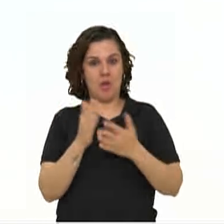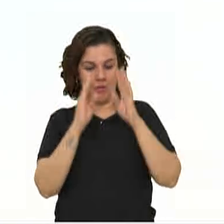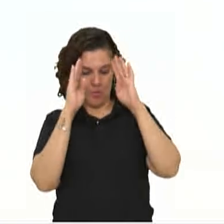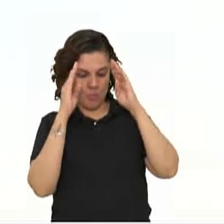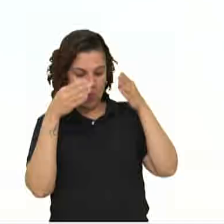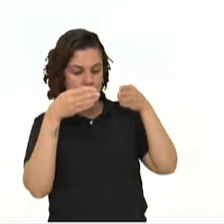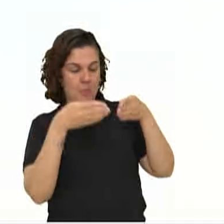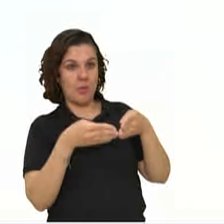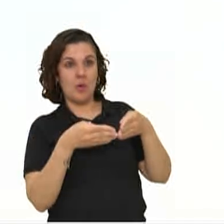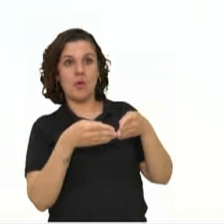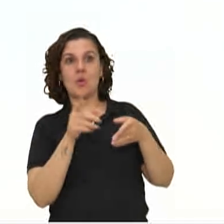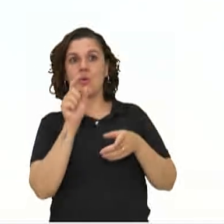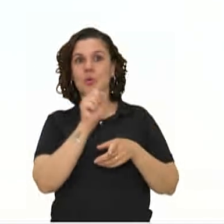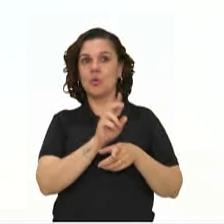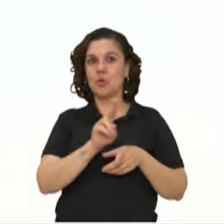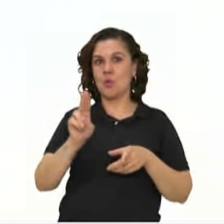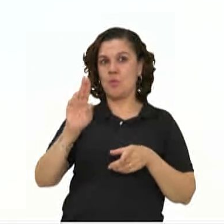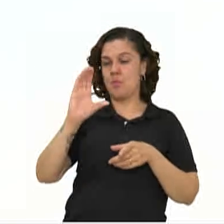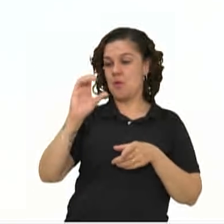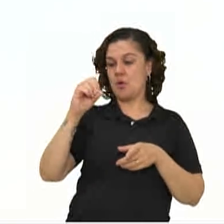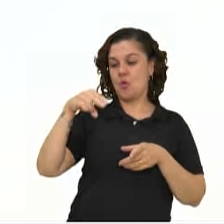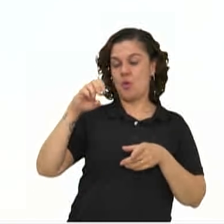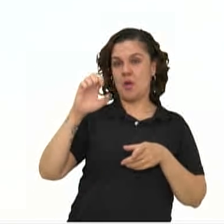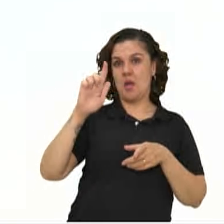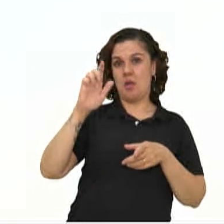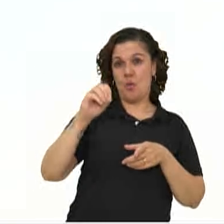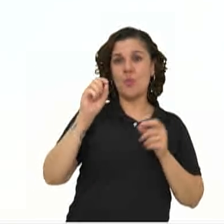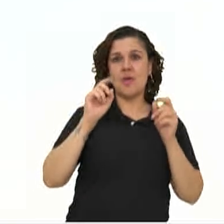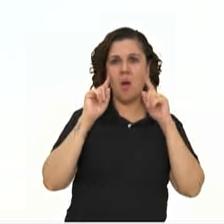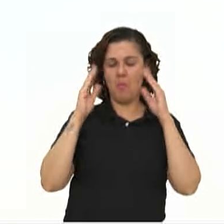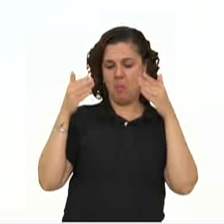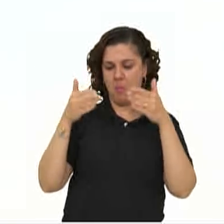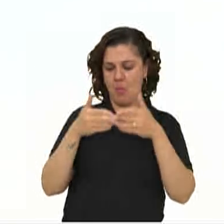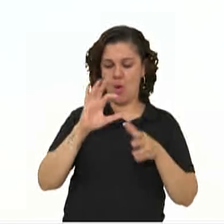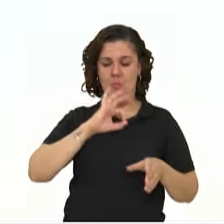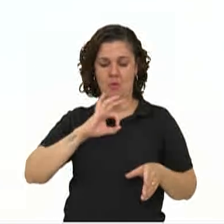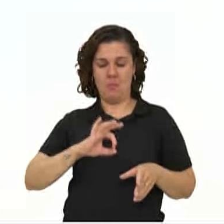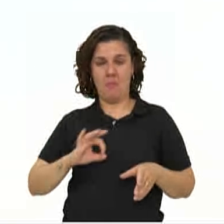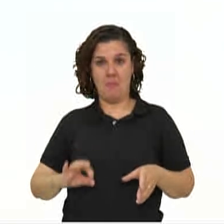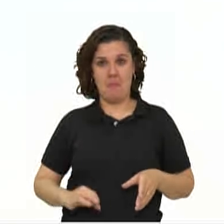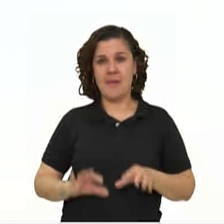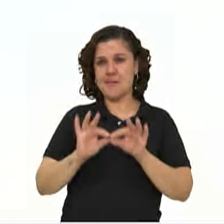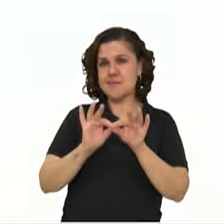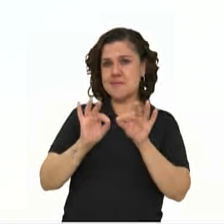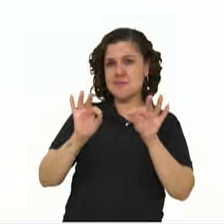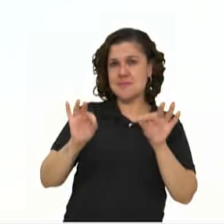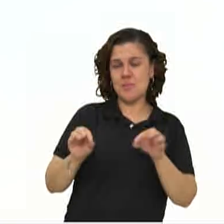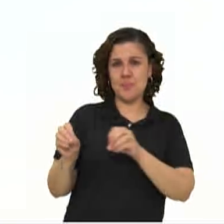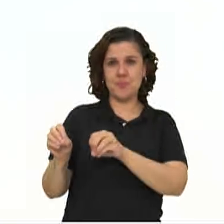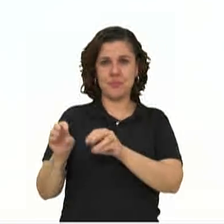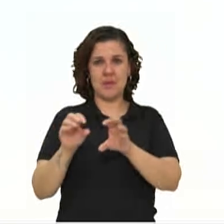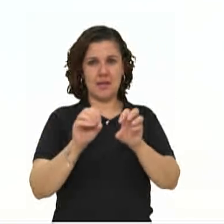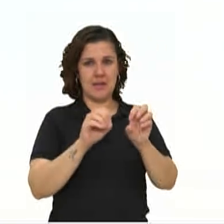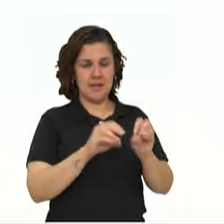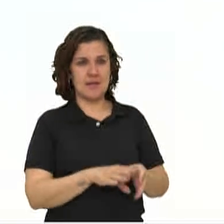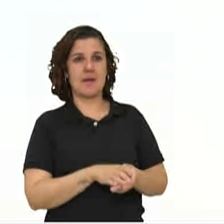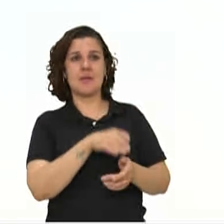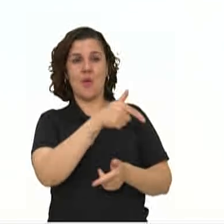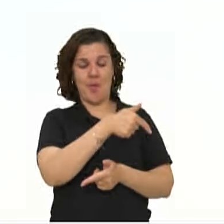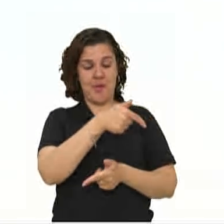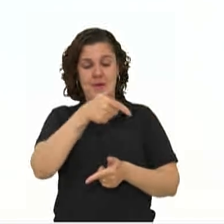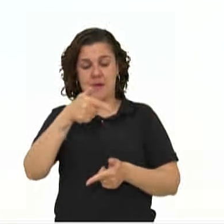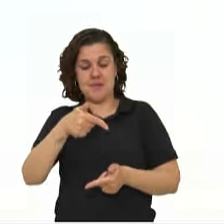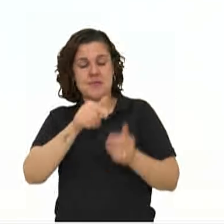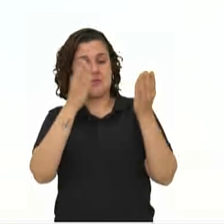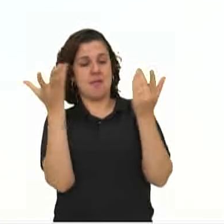por um cônego. Os professores eram clérigos, padres de ordem menores, e relacionavam as chamadas 7 artes